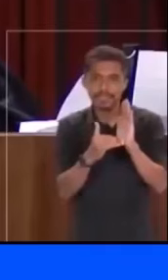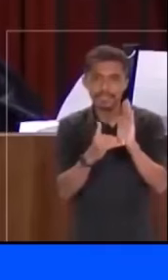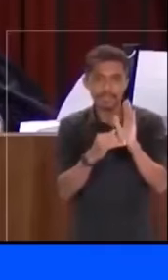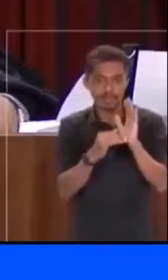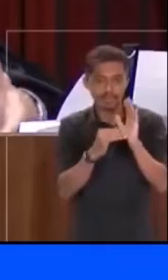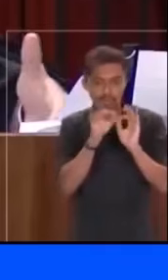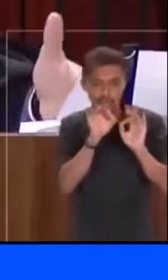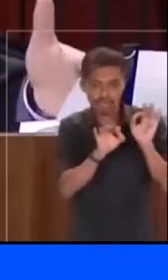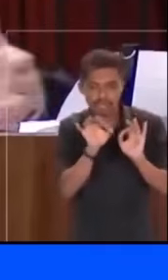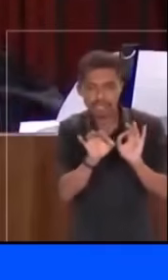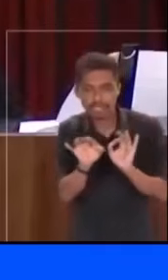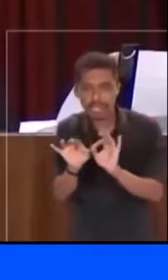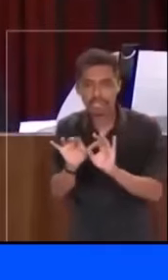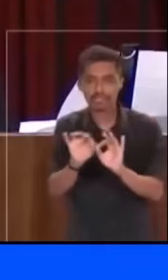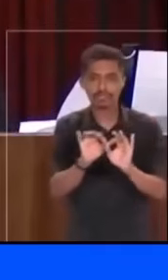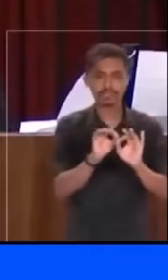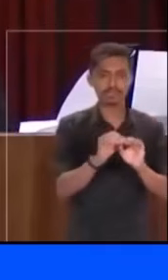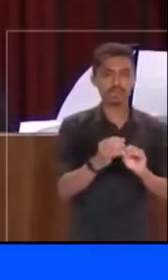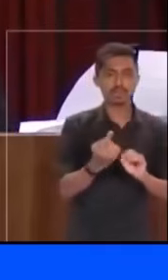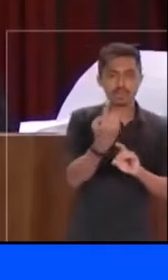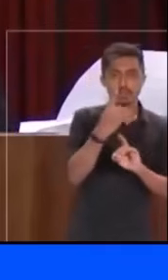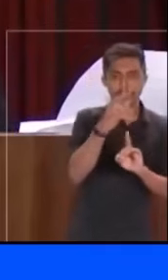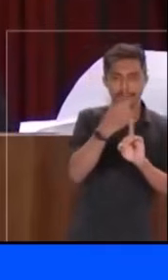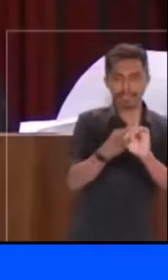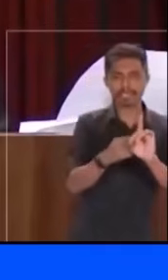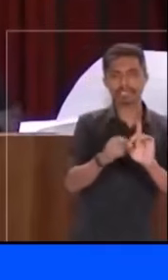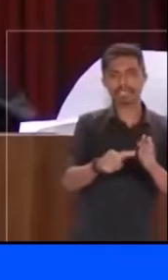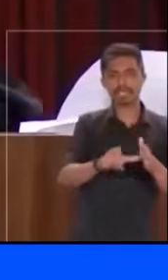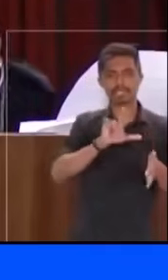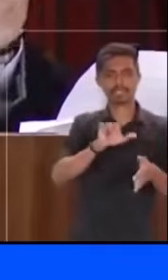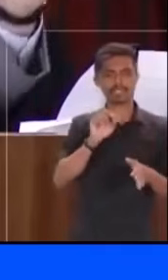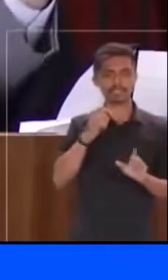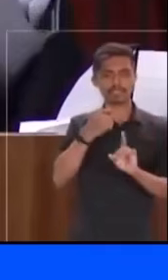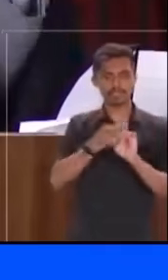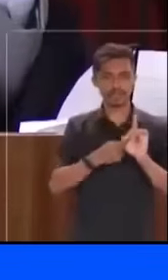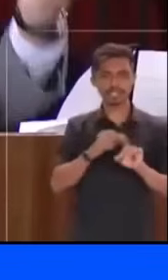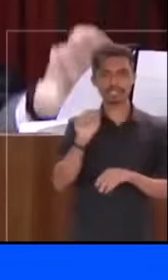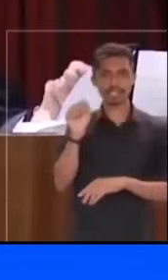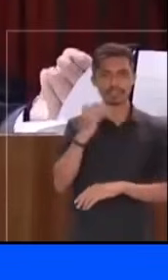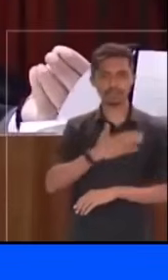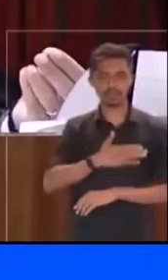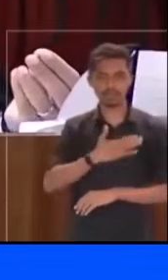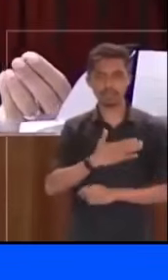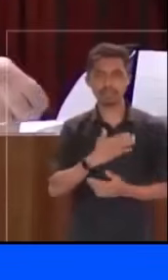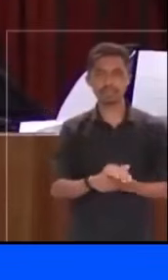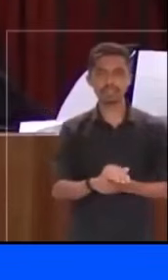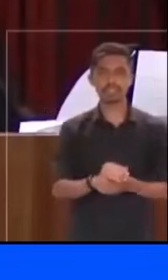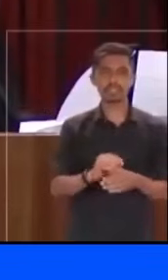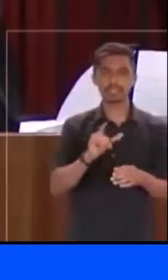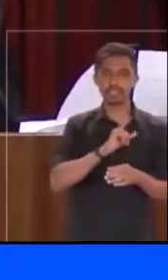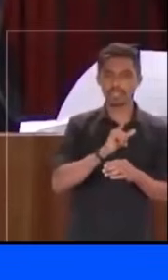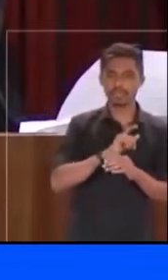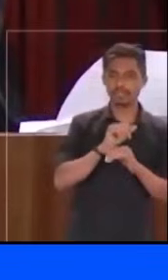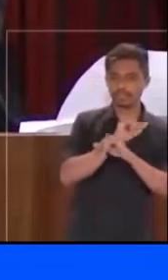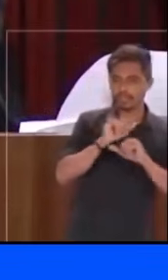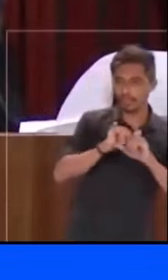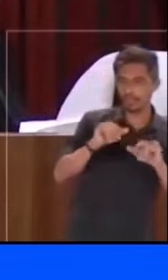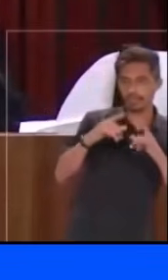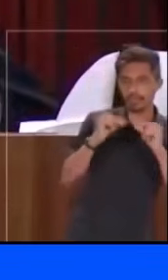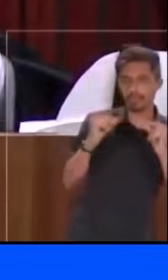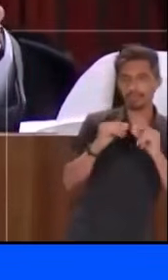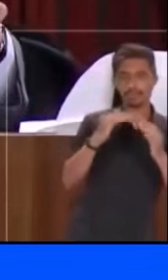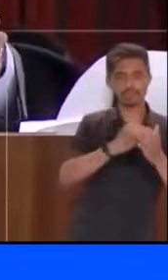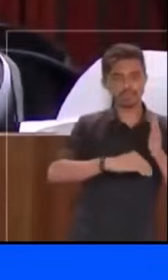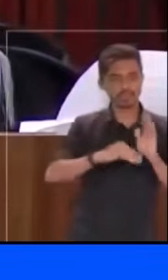decantado durante um mês, desde agosto, o roteiro previa o início em Brasília, toda a